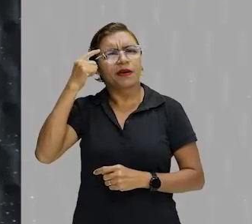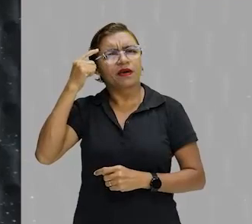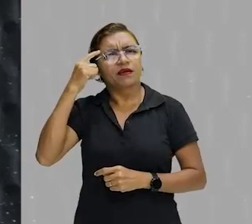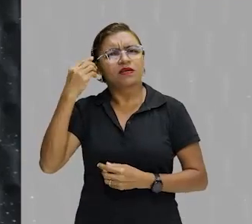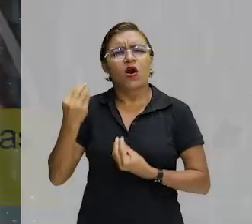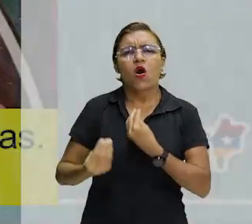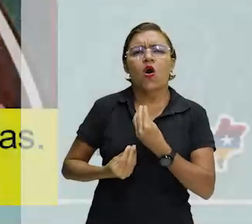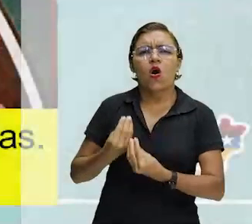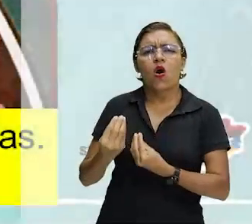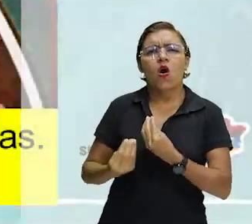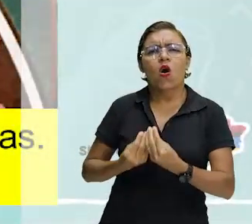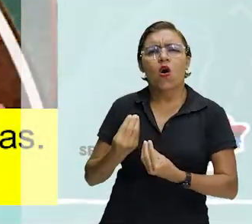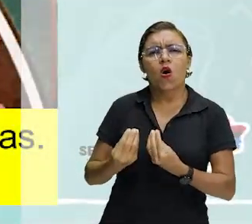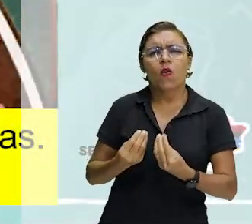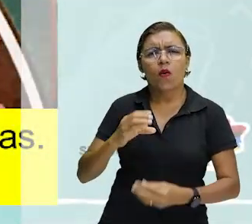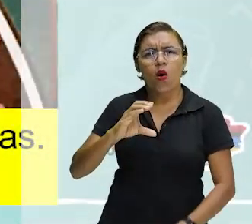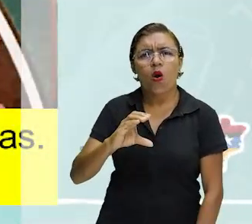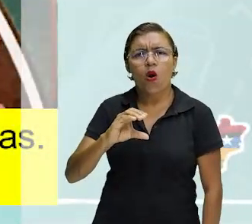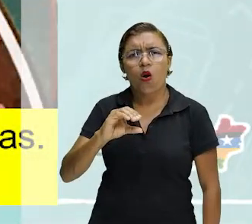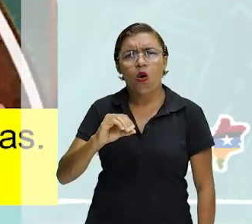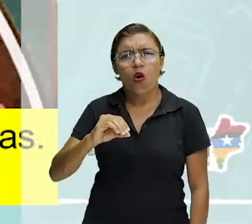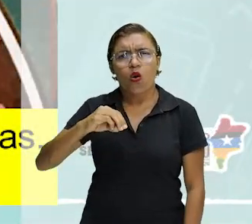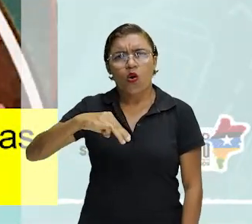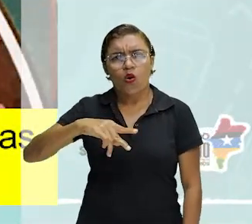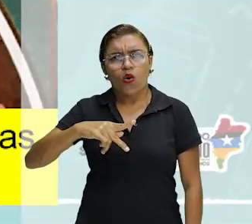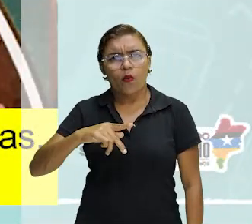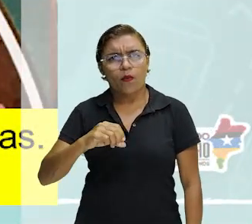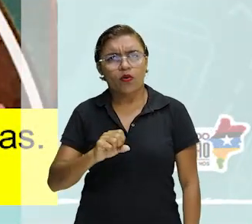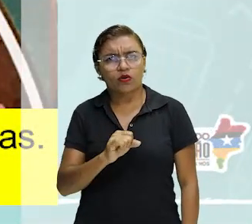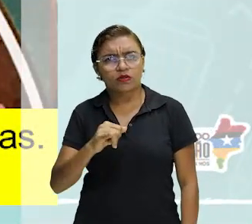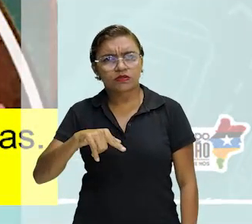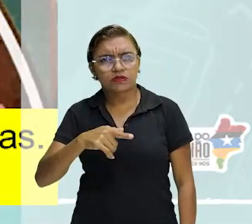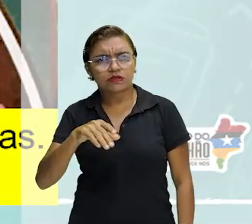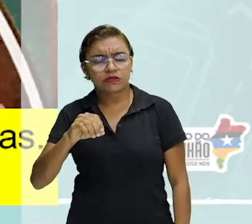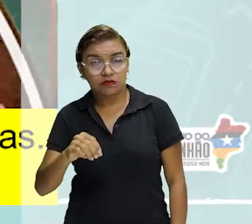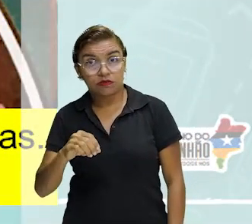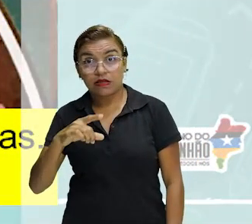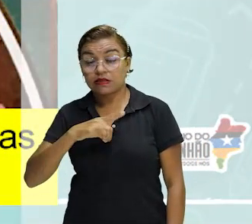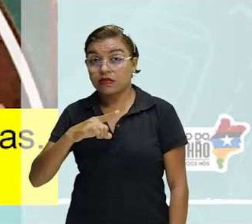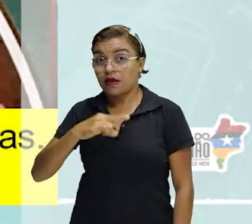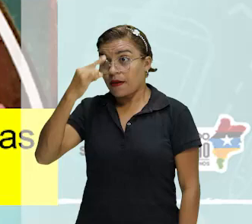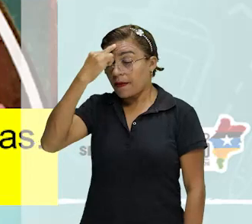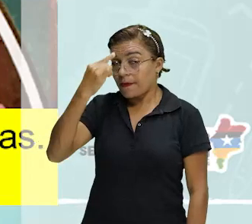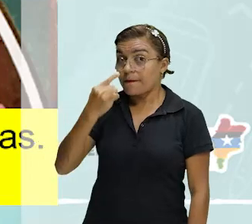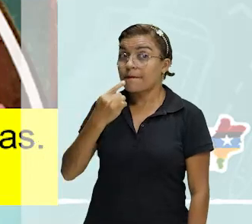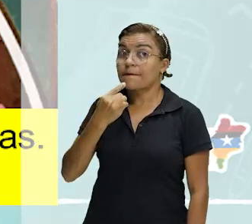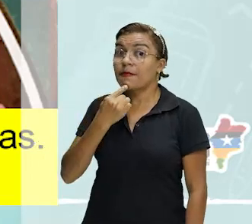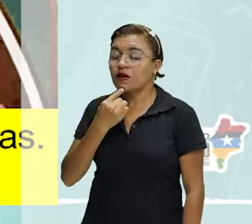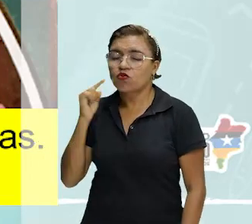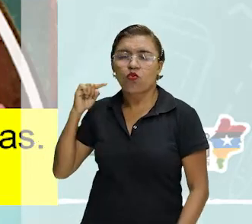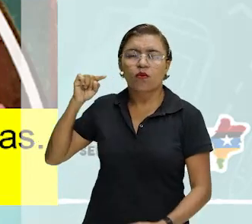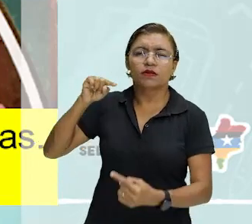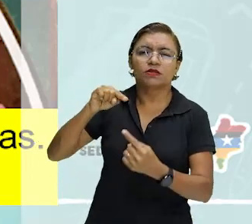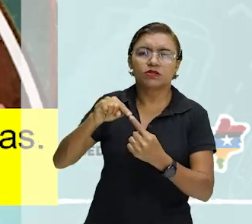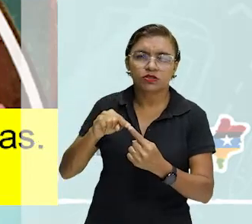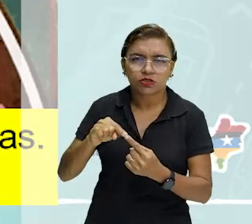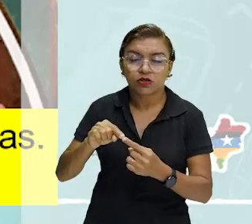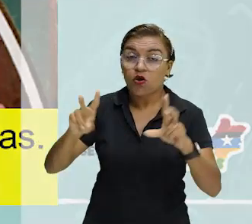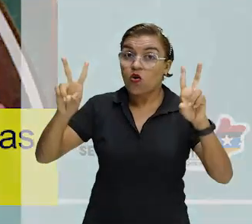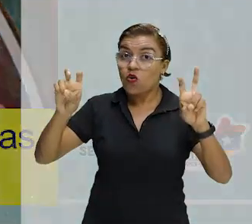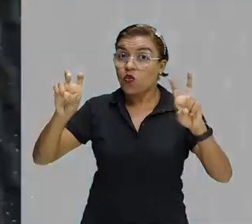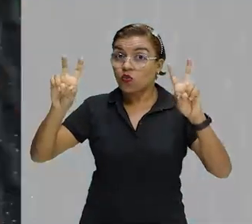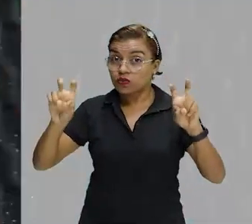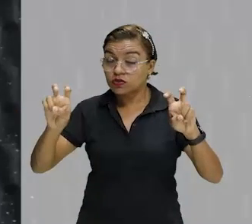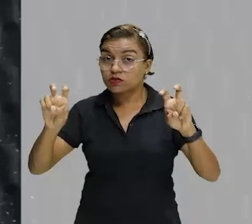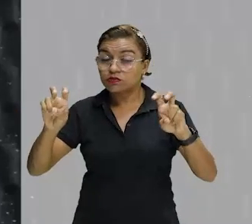eu particularmente adoro chamar a atenção com as imagens. Então o objetivo eu vou destacar o título com um fundo